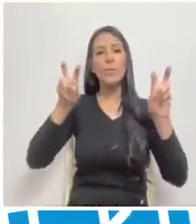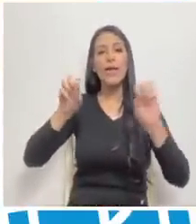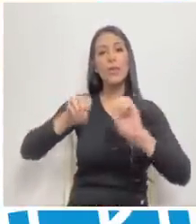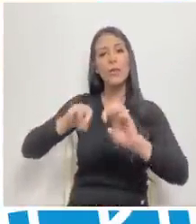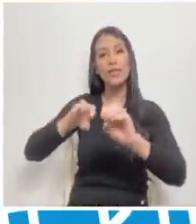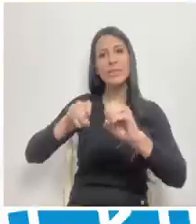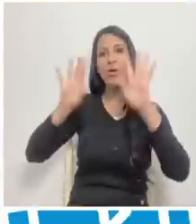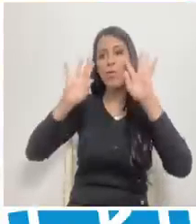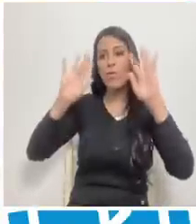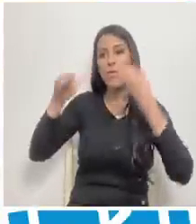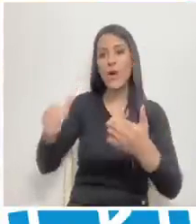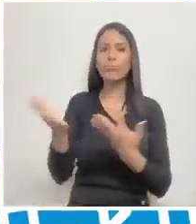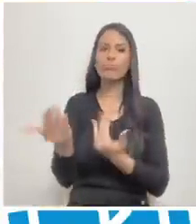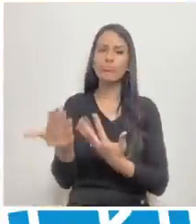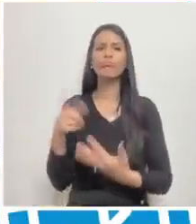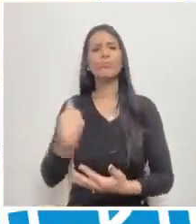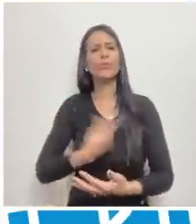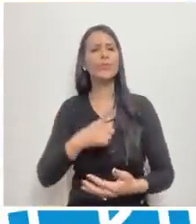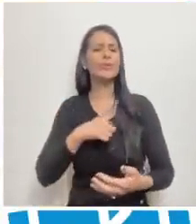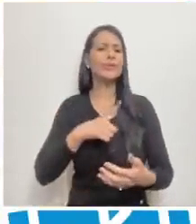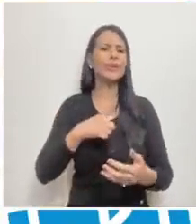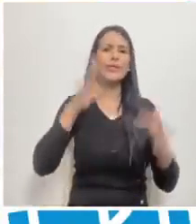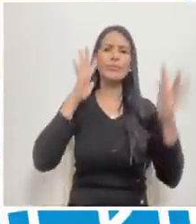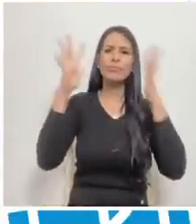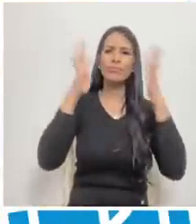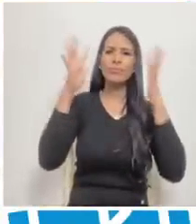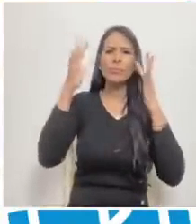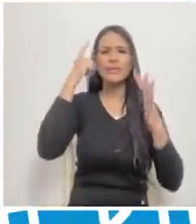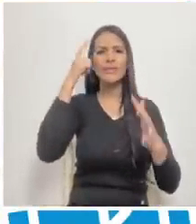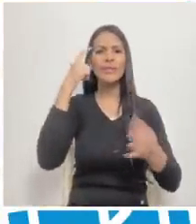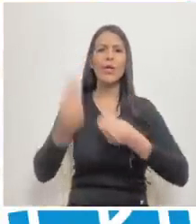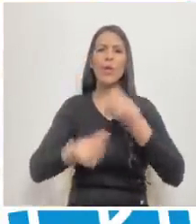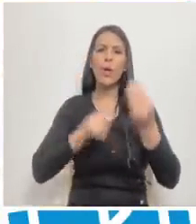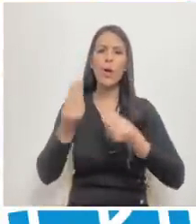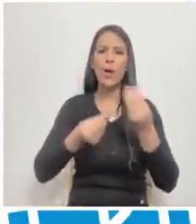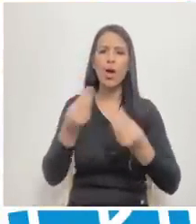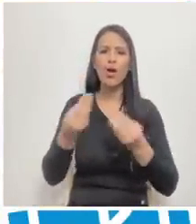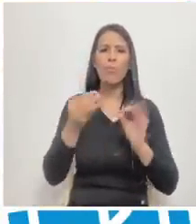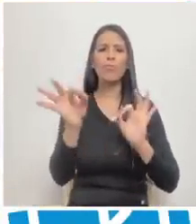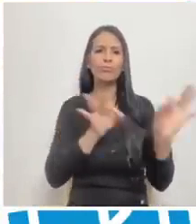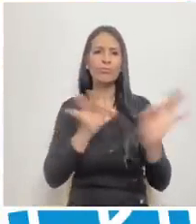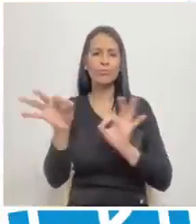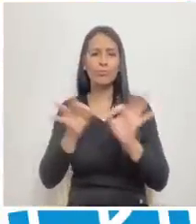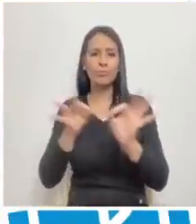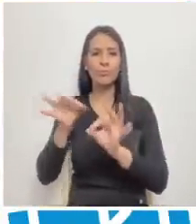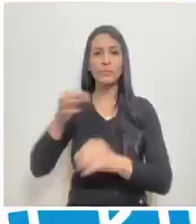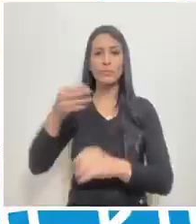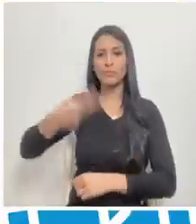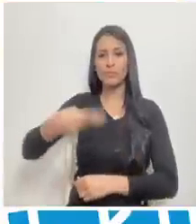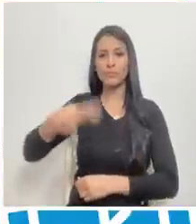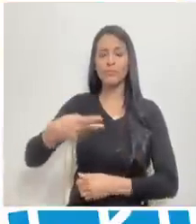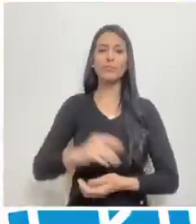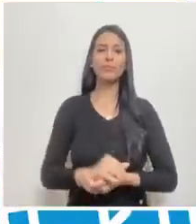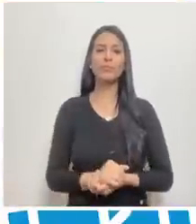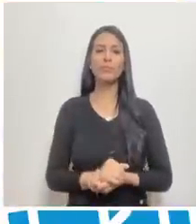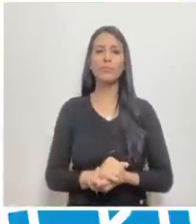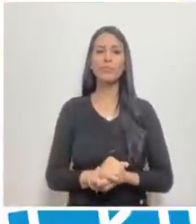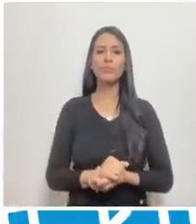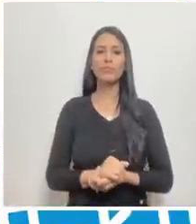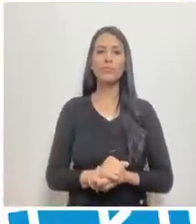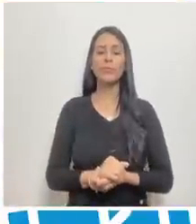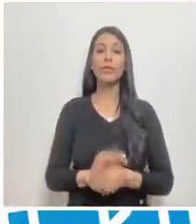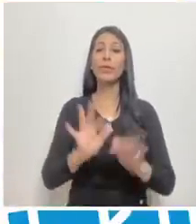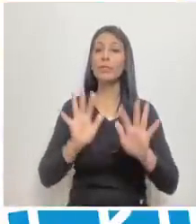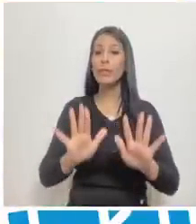para jovens, de reorganização do ensino médio, das trajetórias possíveis. Mas mais do que esse encontro, na nossa série